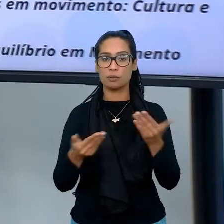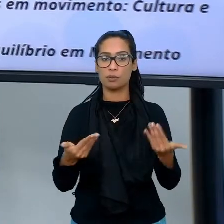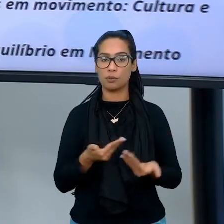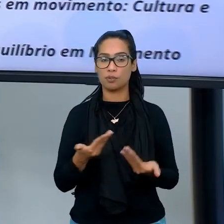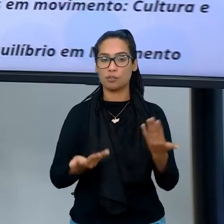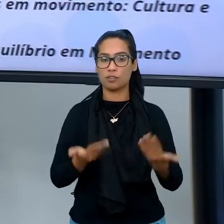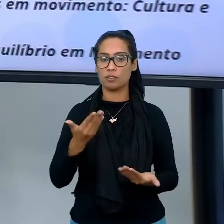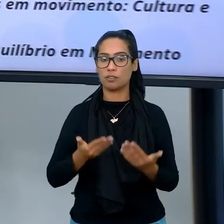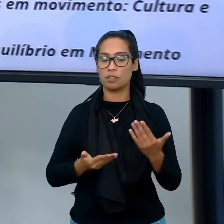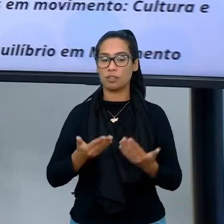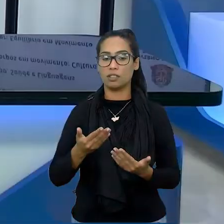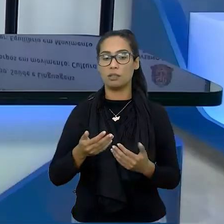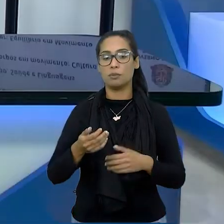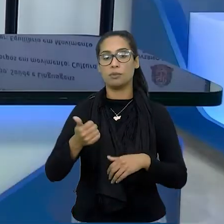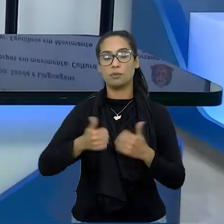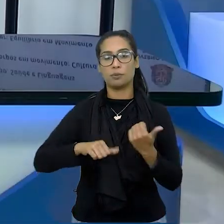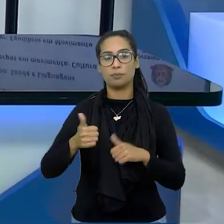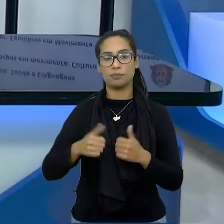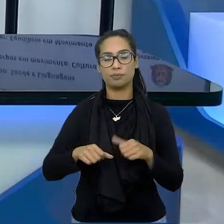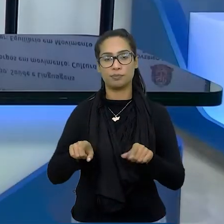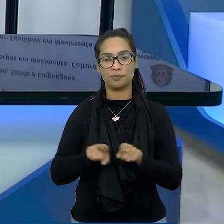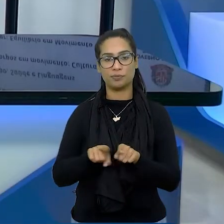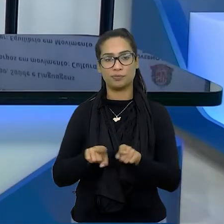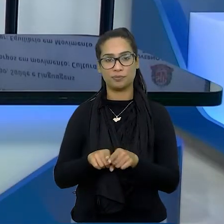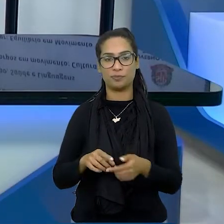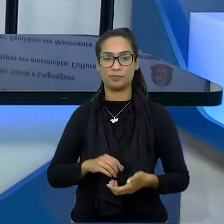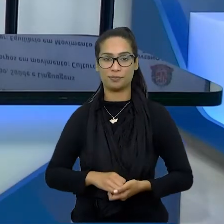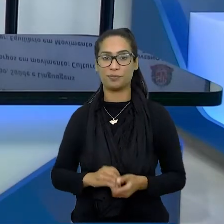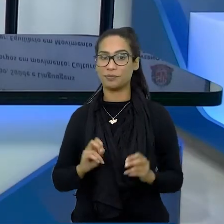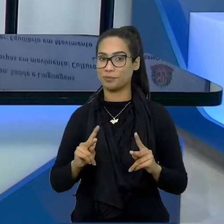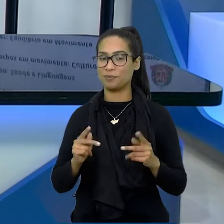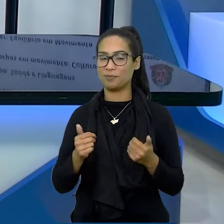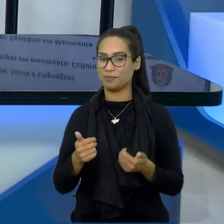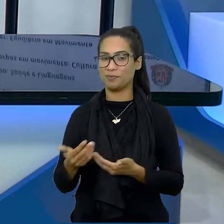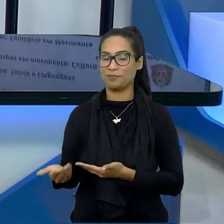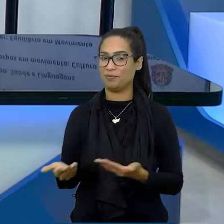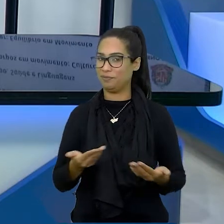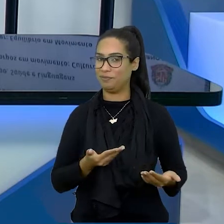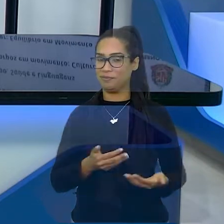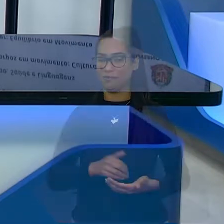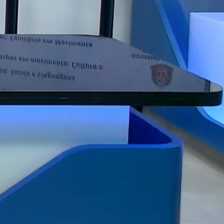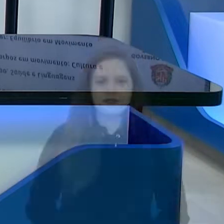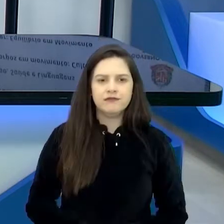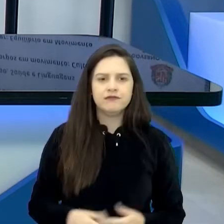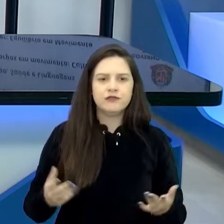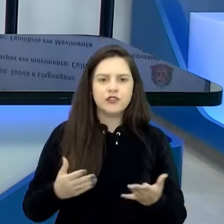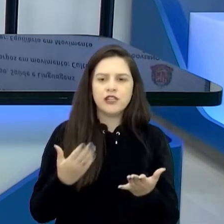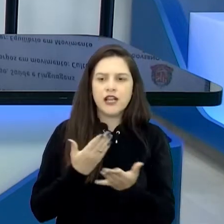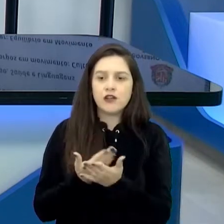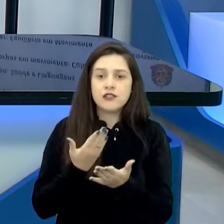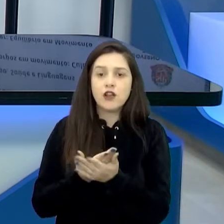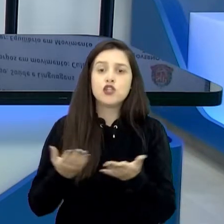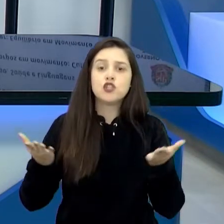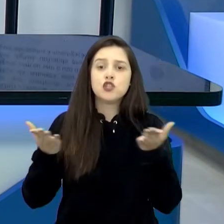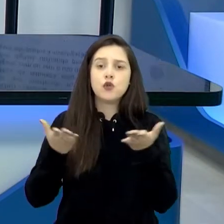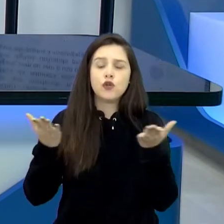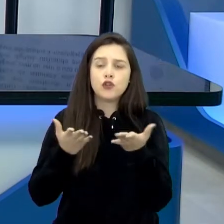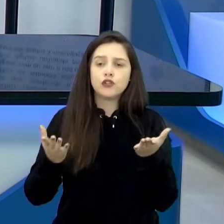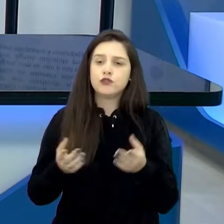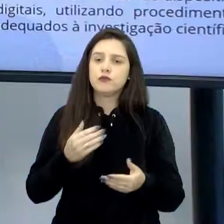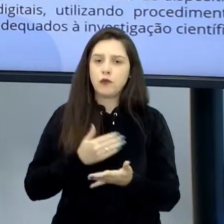químico. Ok, professor. Então, vamos lá, né? Então, vamos para a nossa aula de hoje. Vamos para a nossa